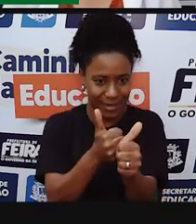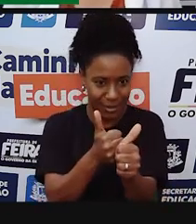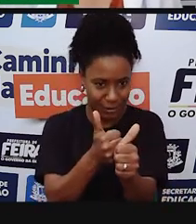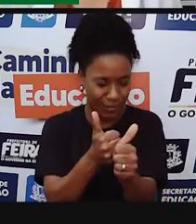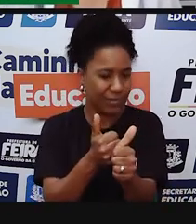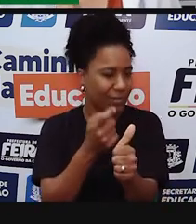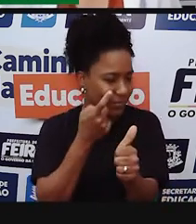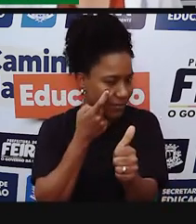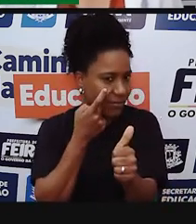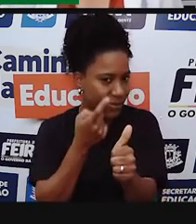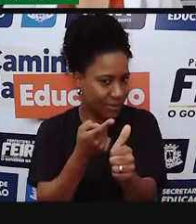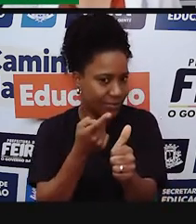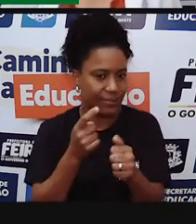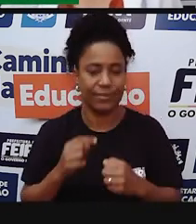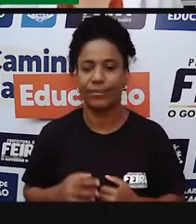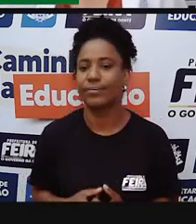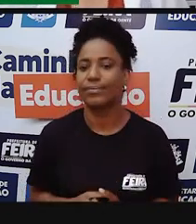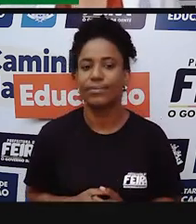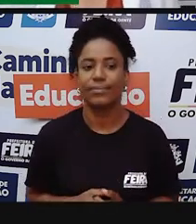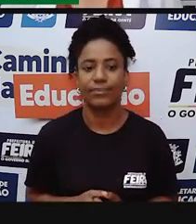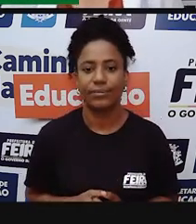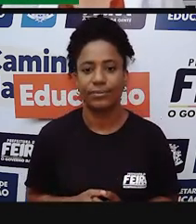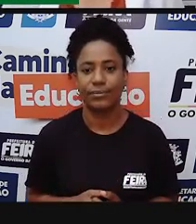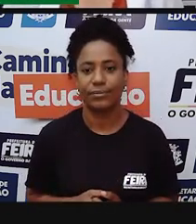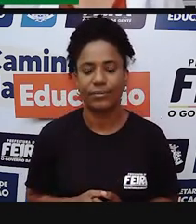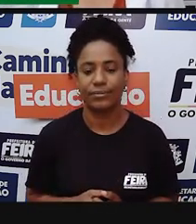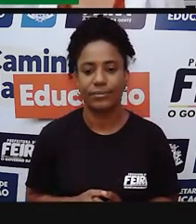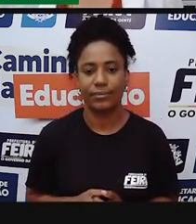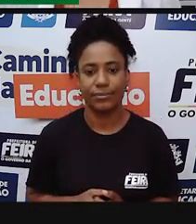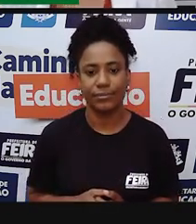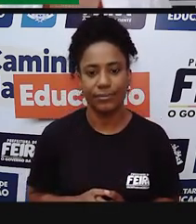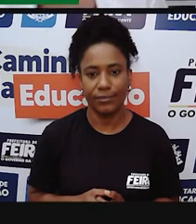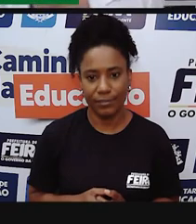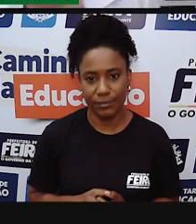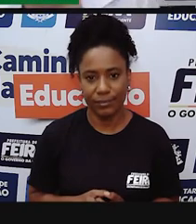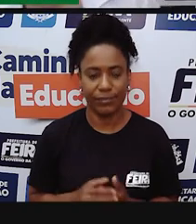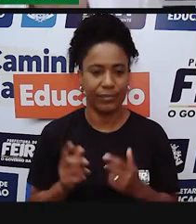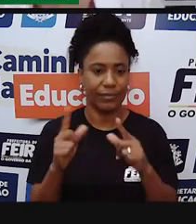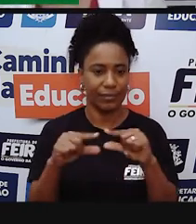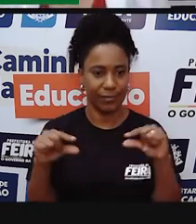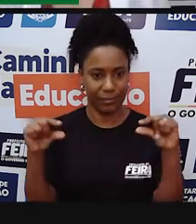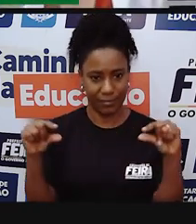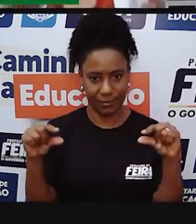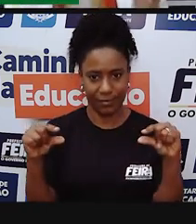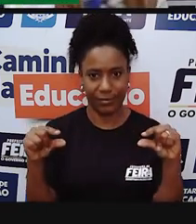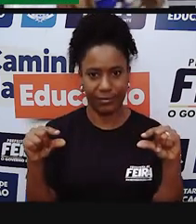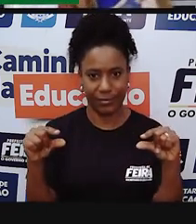mim veja 10 10 vezes mais células sou